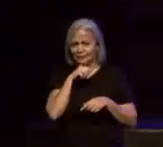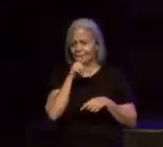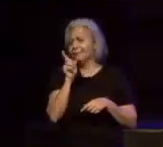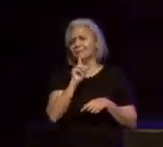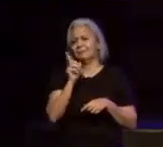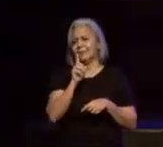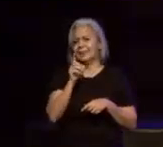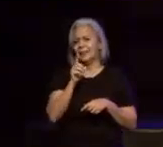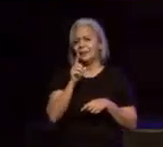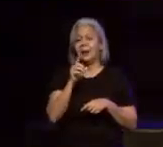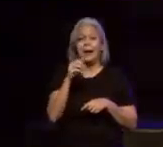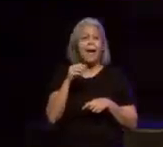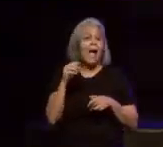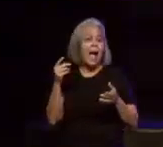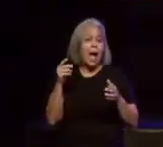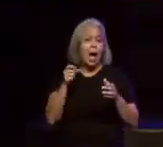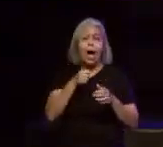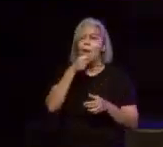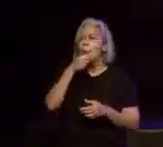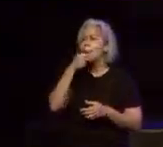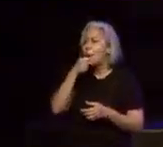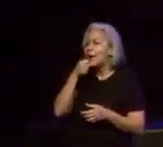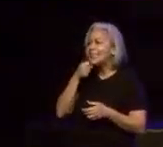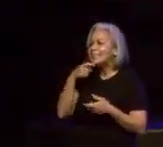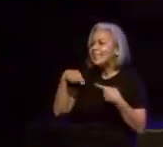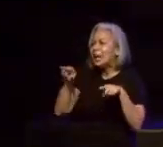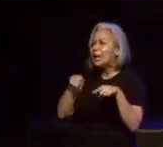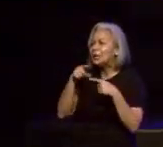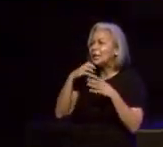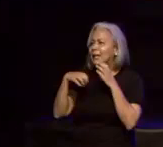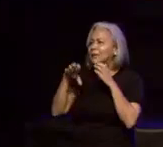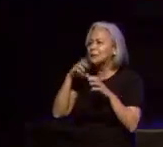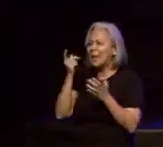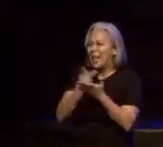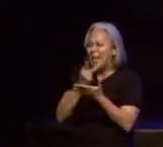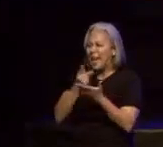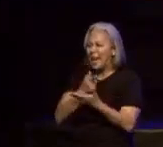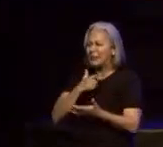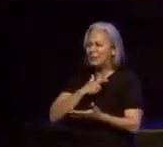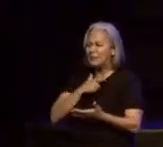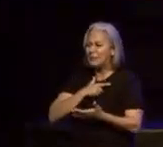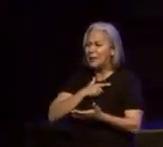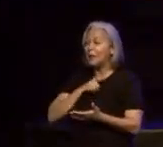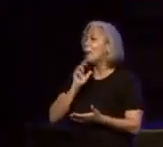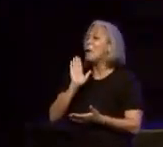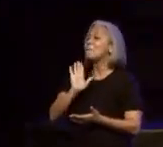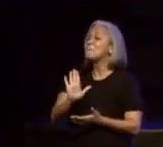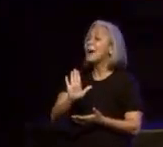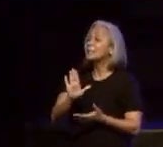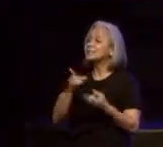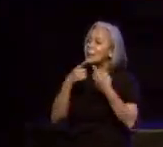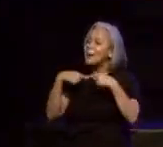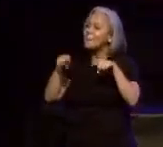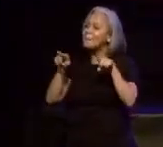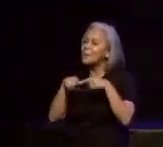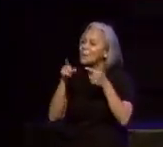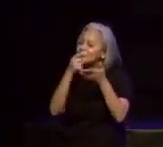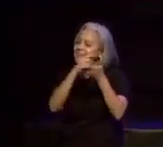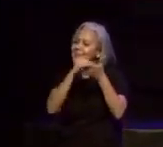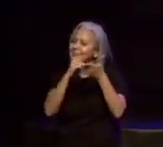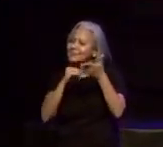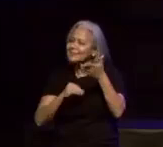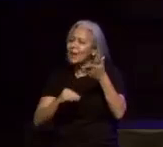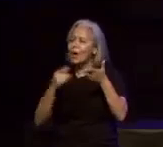a maneira como aquilo foi mostrado e demonstrado pode ser errado, pode ser feio, pode não funcionar. Mas infelizmente isso acontece